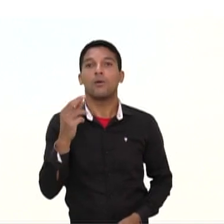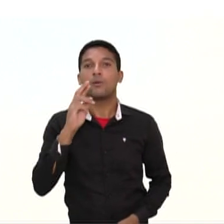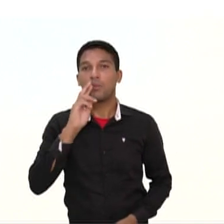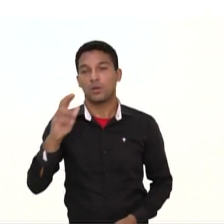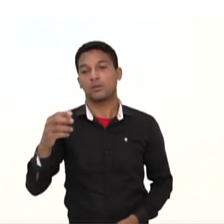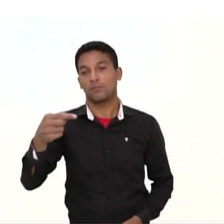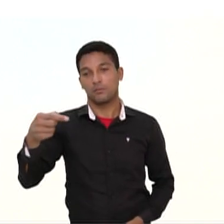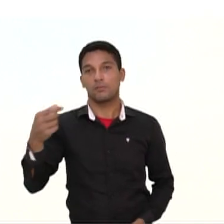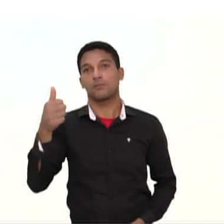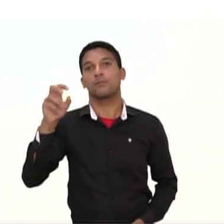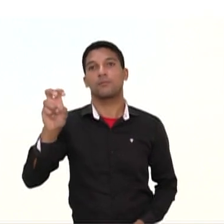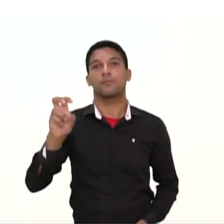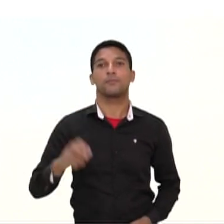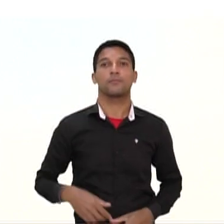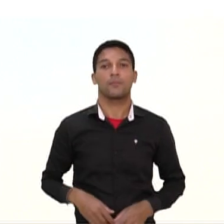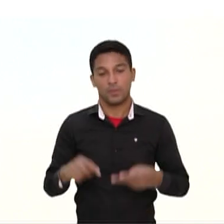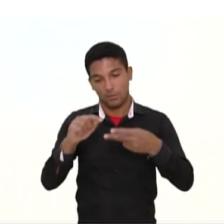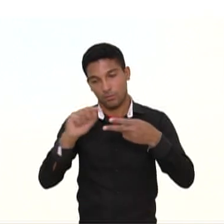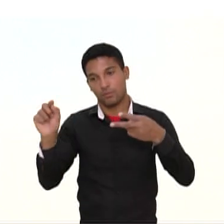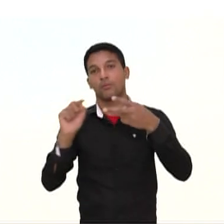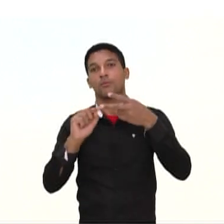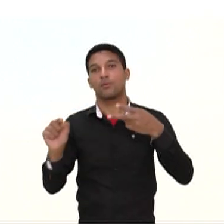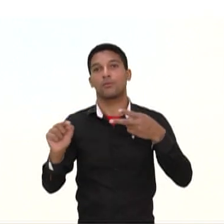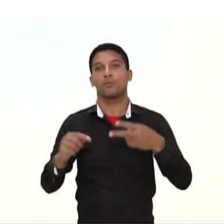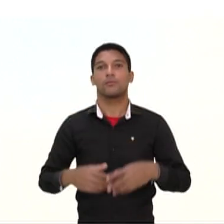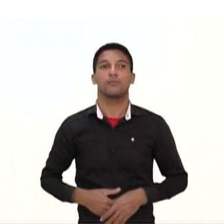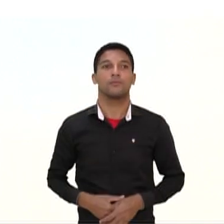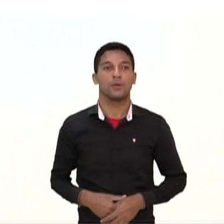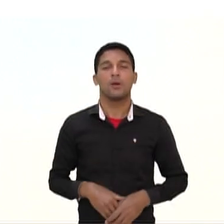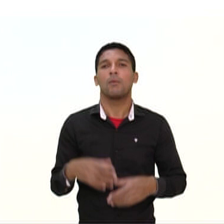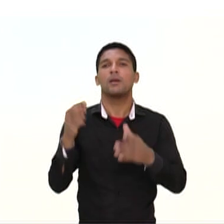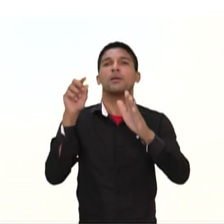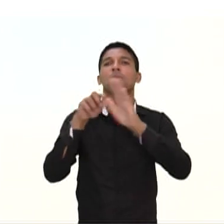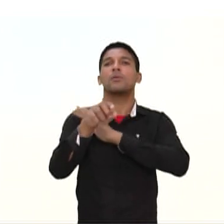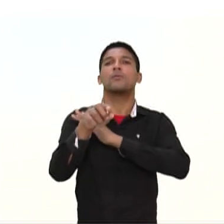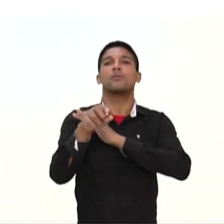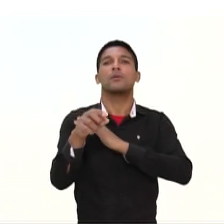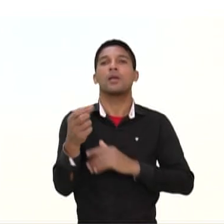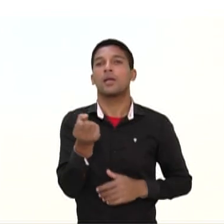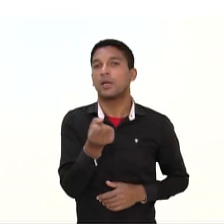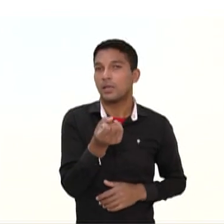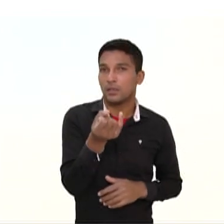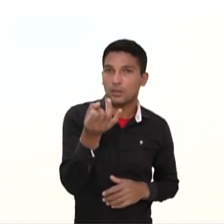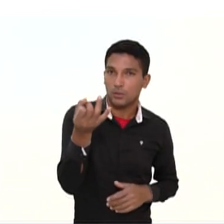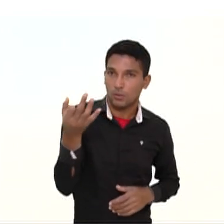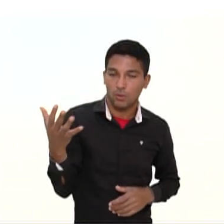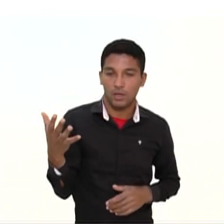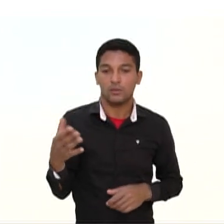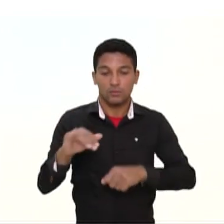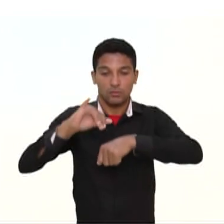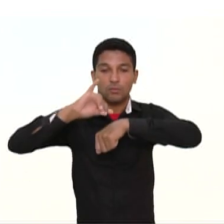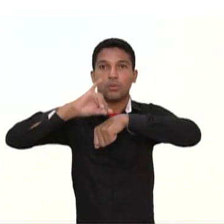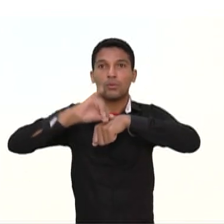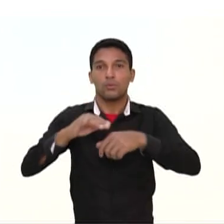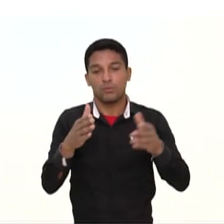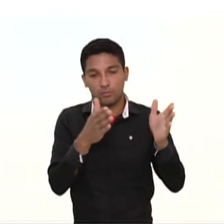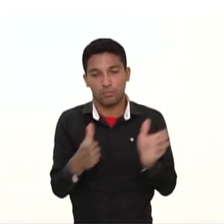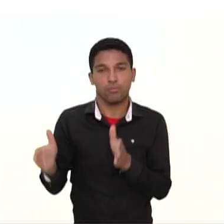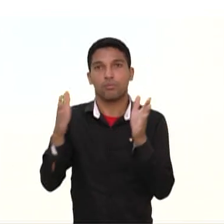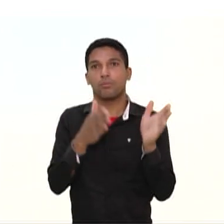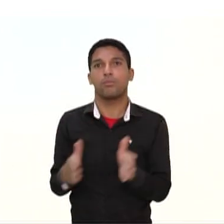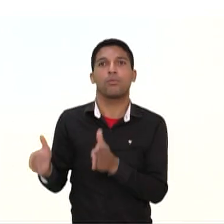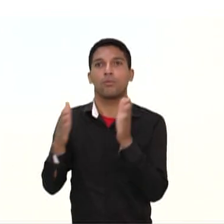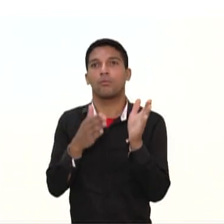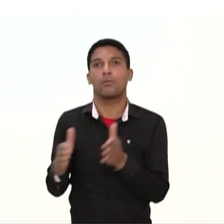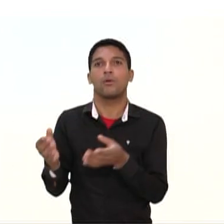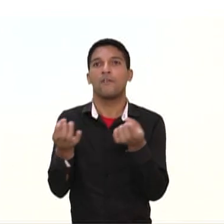pergunta do problema, né? É a quantidade de produtos vendidos. Eu posso vender menos 15 produtos? Não tem como